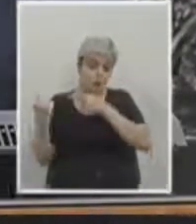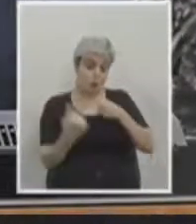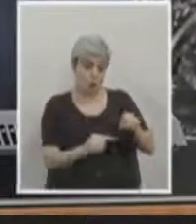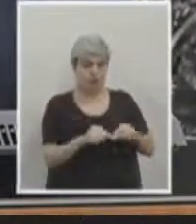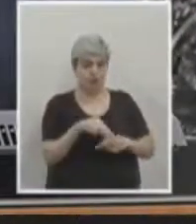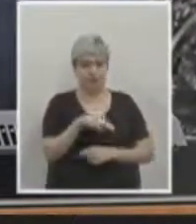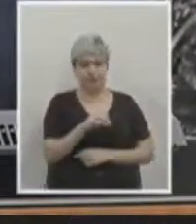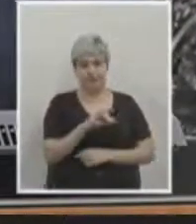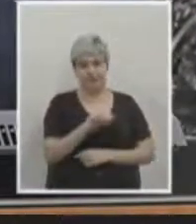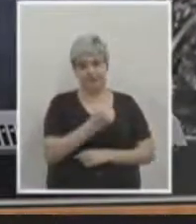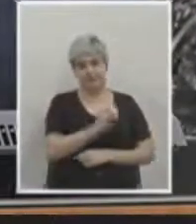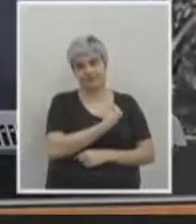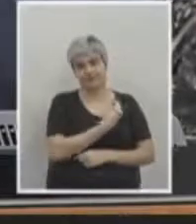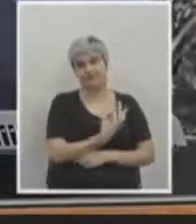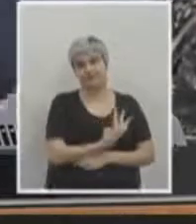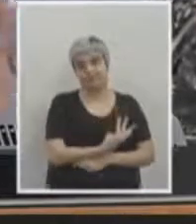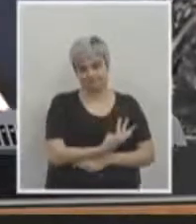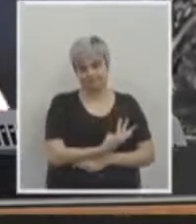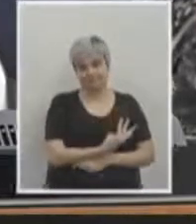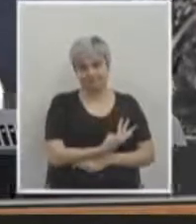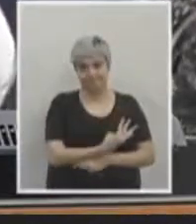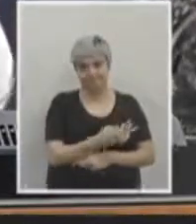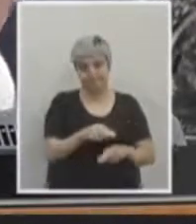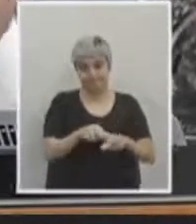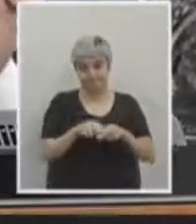técnica 4 no que diz respeito à questão da